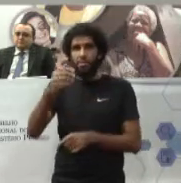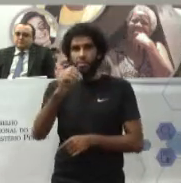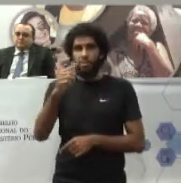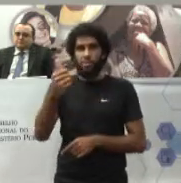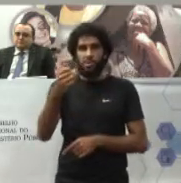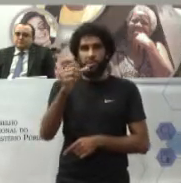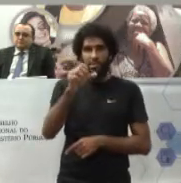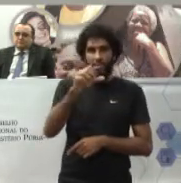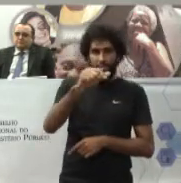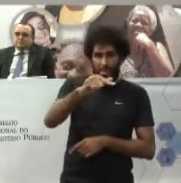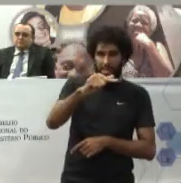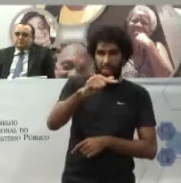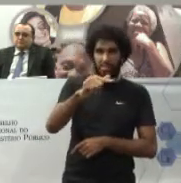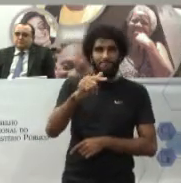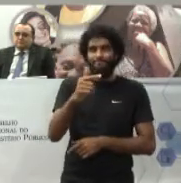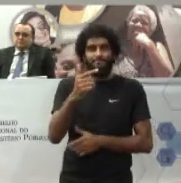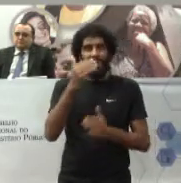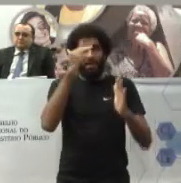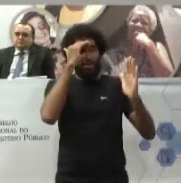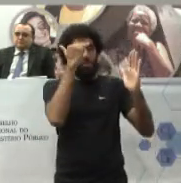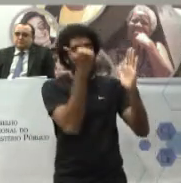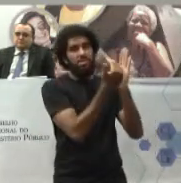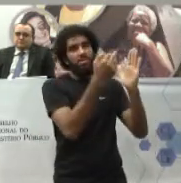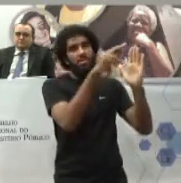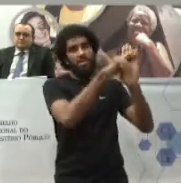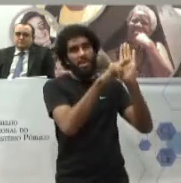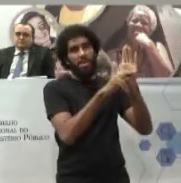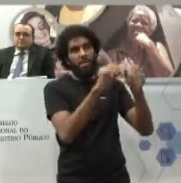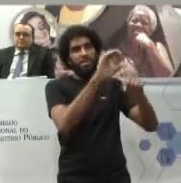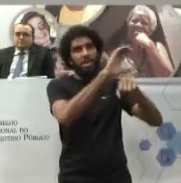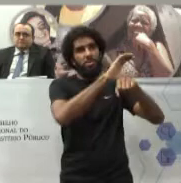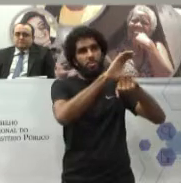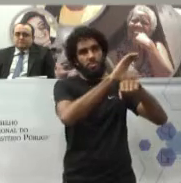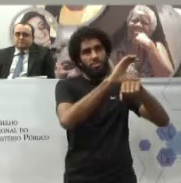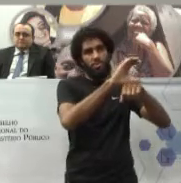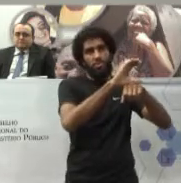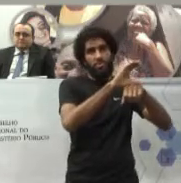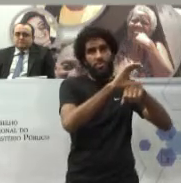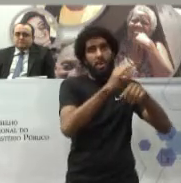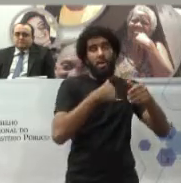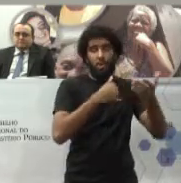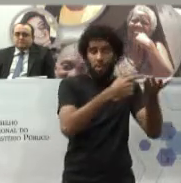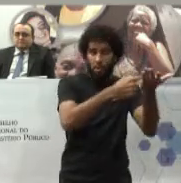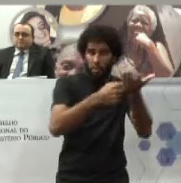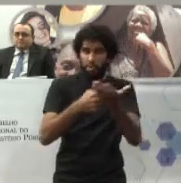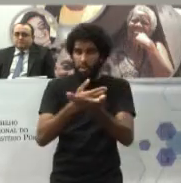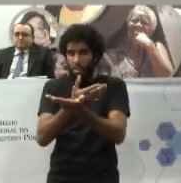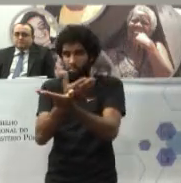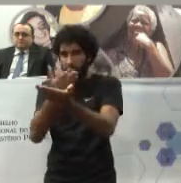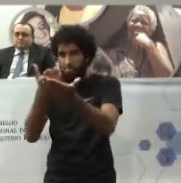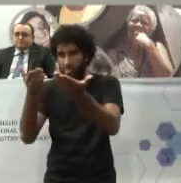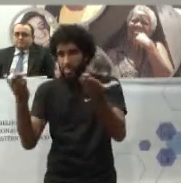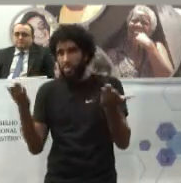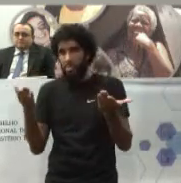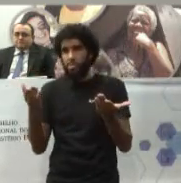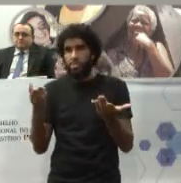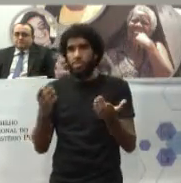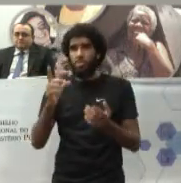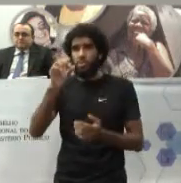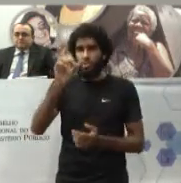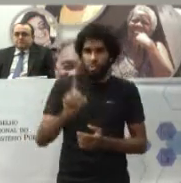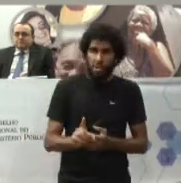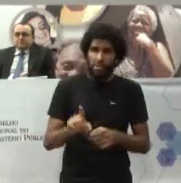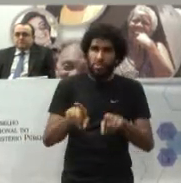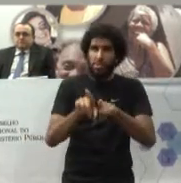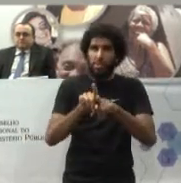de não cumprimento das regras constitucionais convido a todos os operadores aqui do direito da